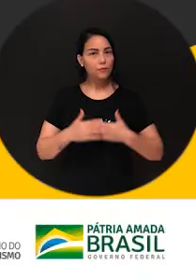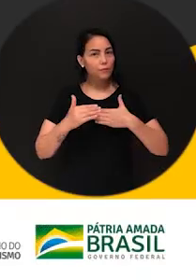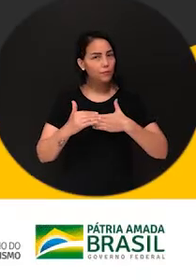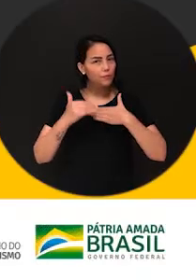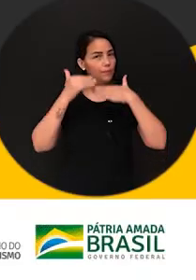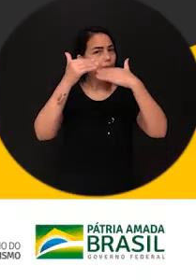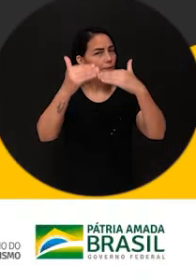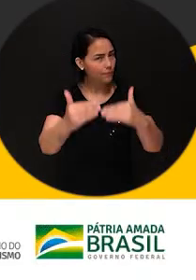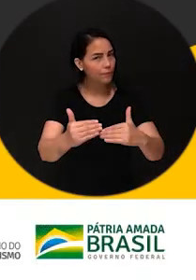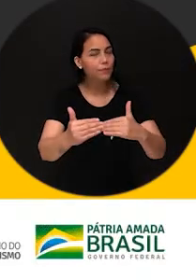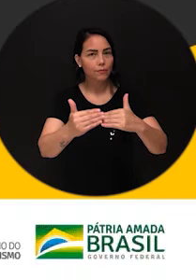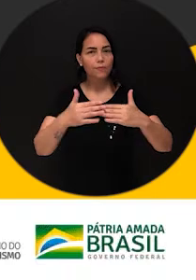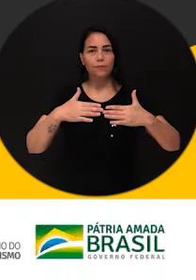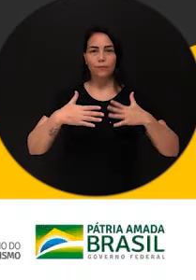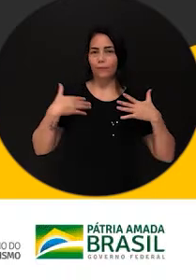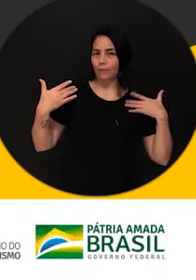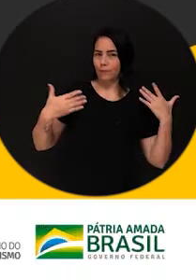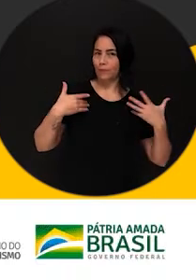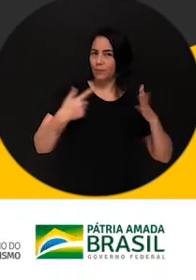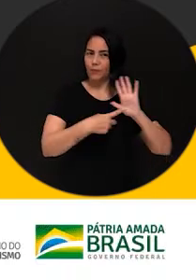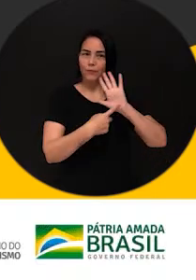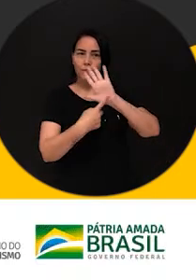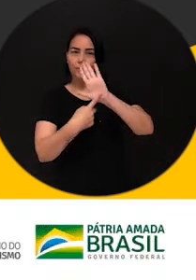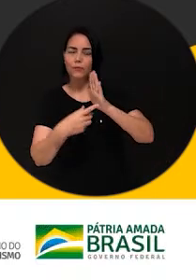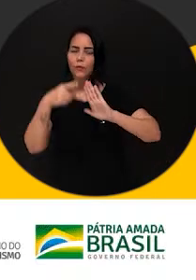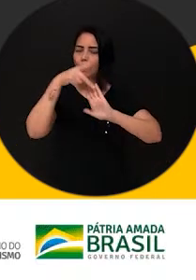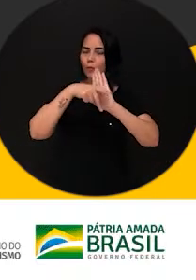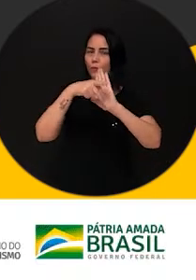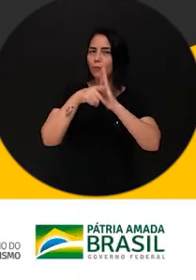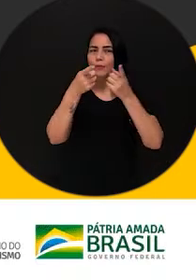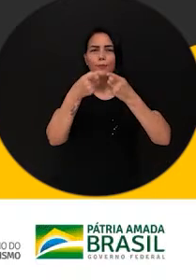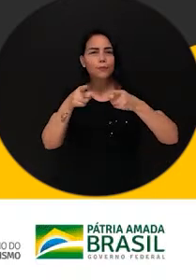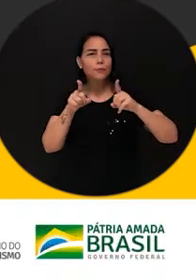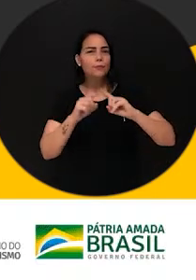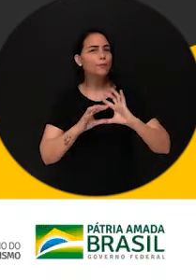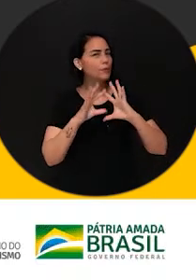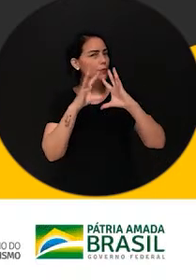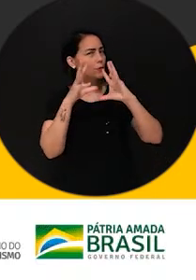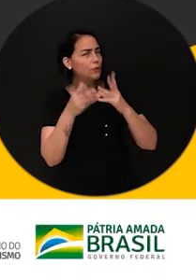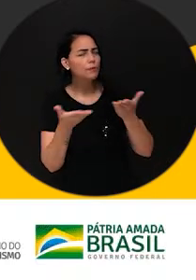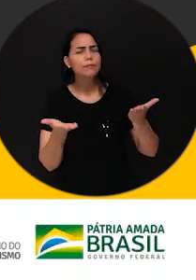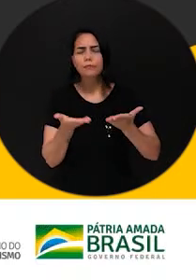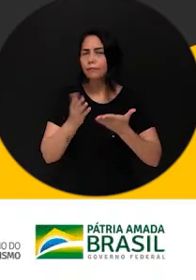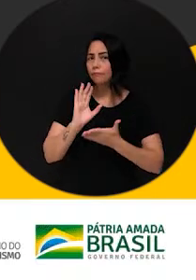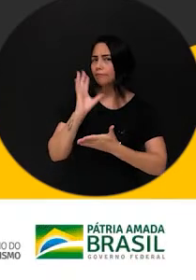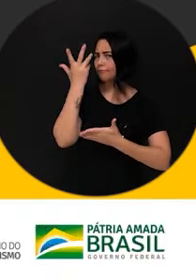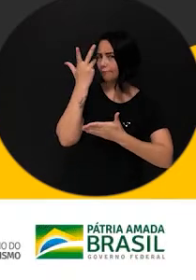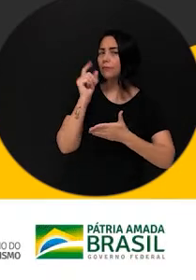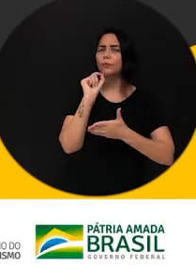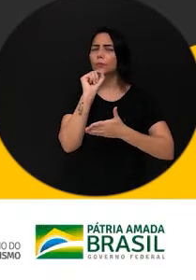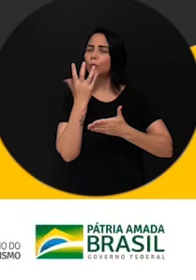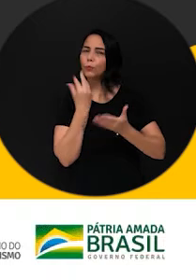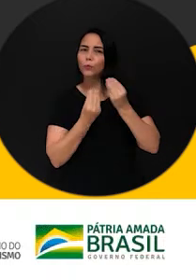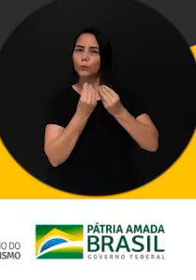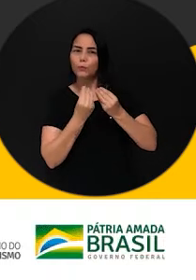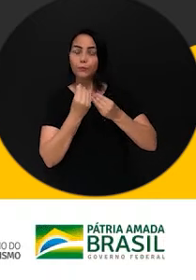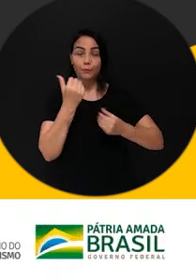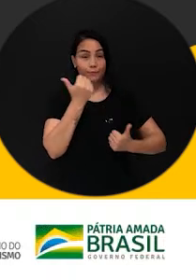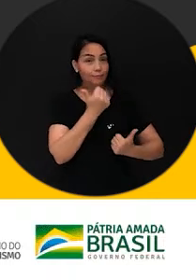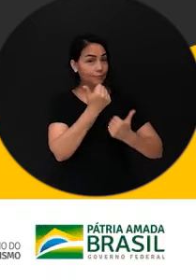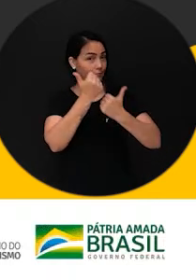O Ministério do Turismo apresenta o projeto Música para Todos, que ocorre com patrocínio das